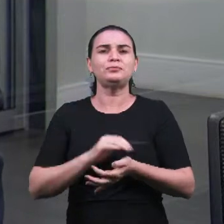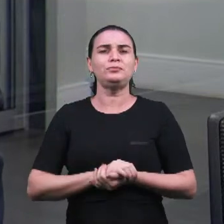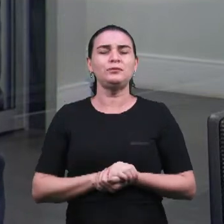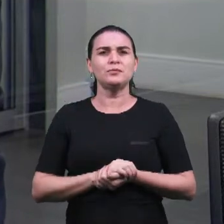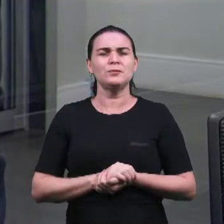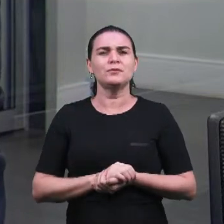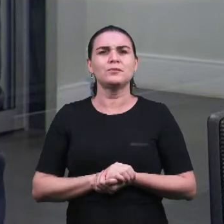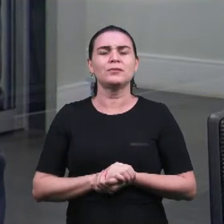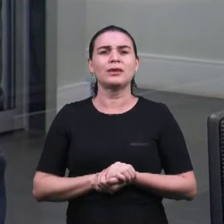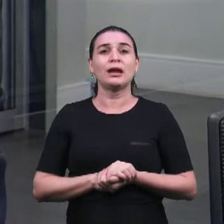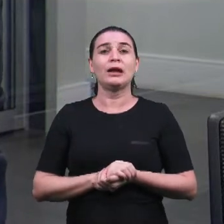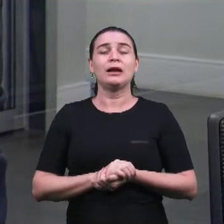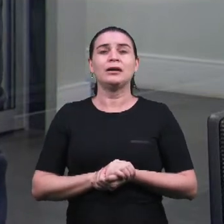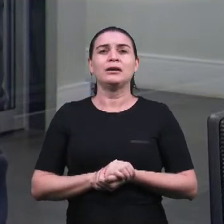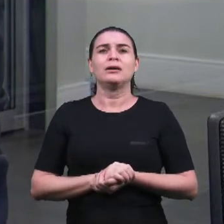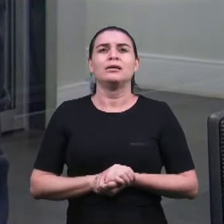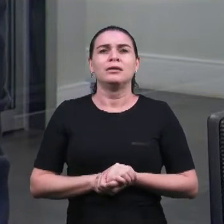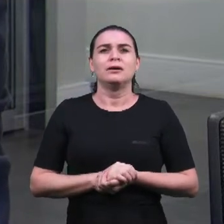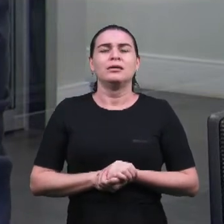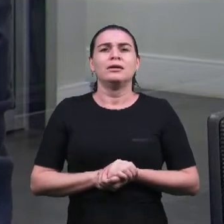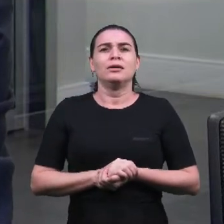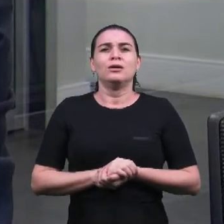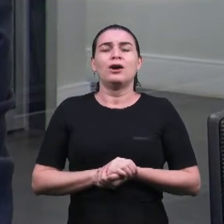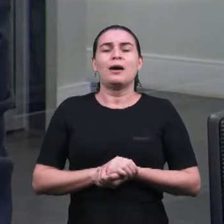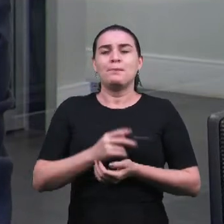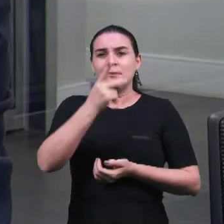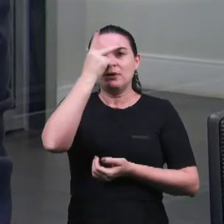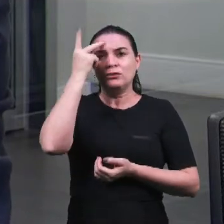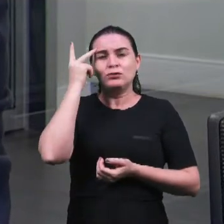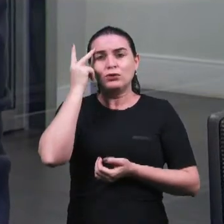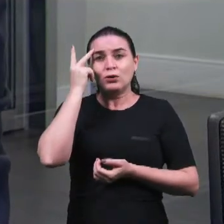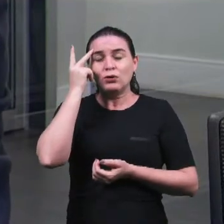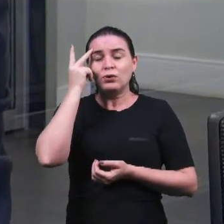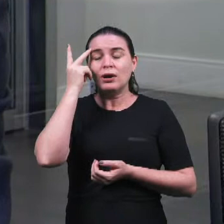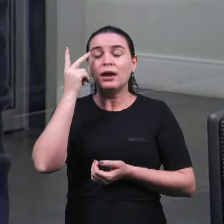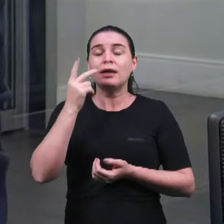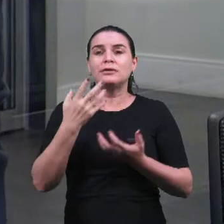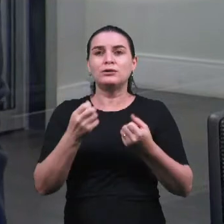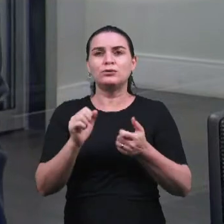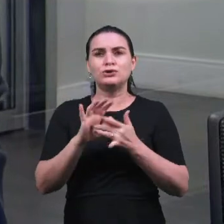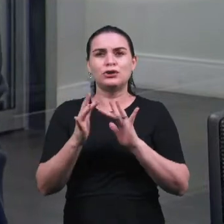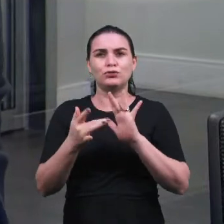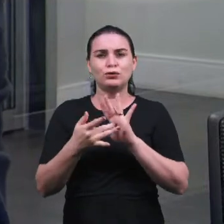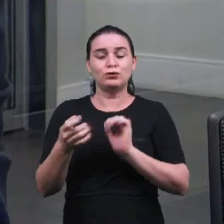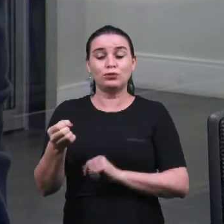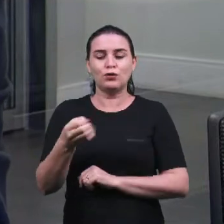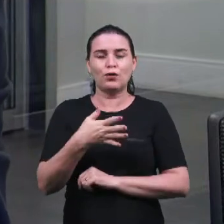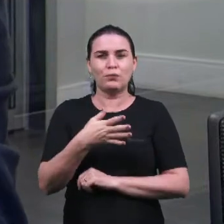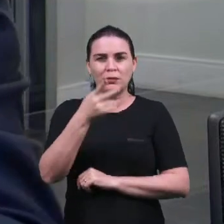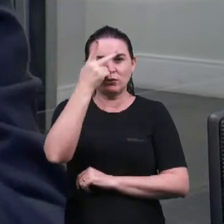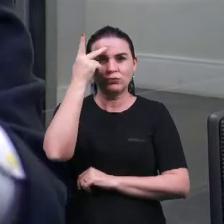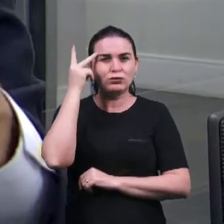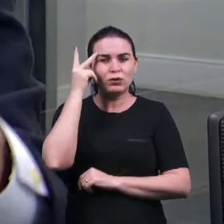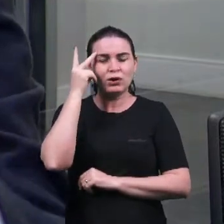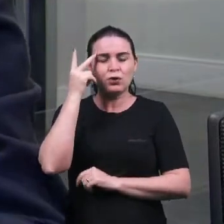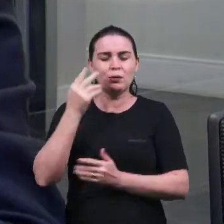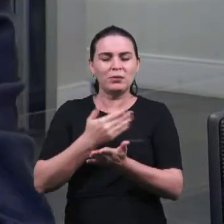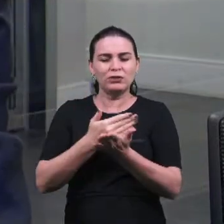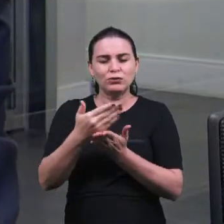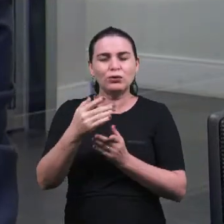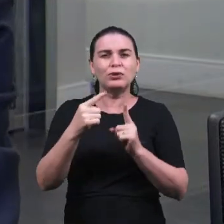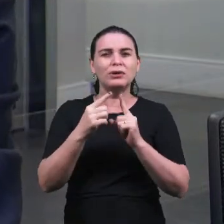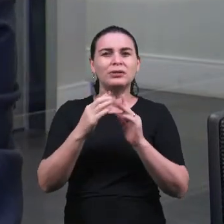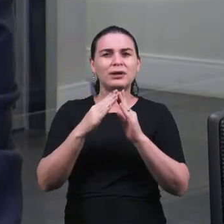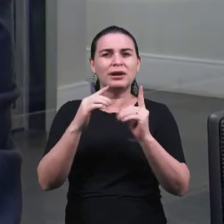fala o seguinte, né? O novo convertido é a alegria da igreja. Você tem um novo convertido na igreja, é uma alegria você ver novos